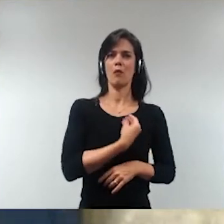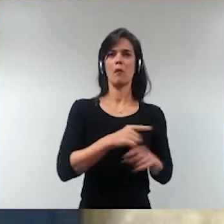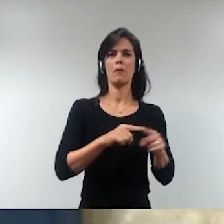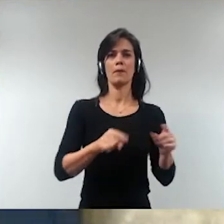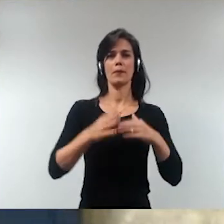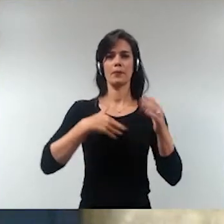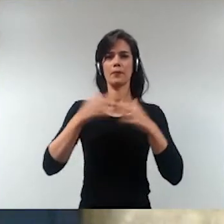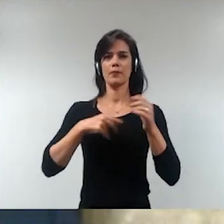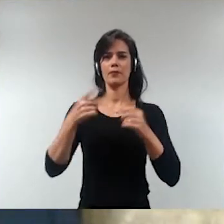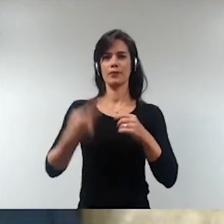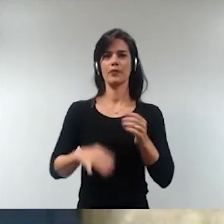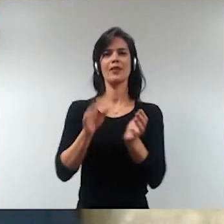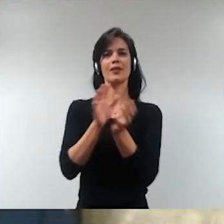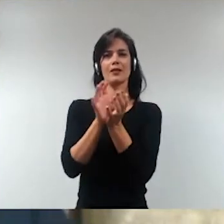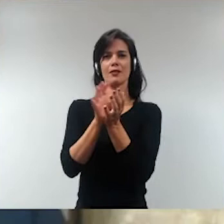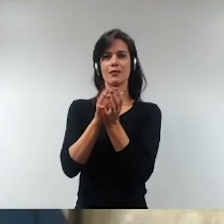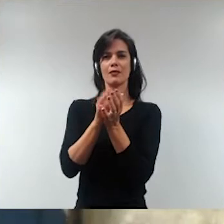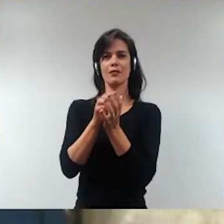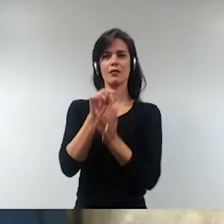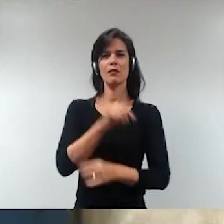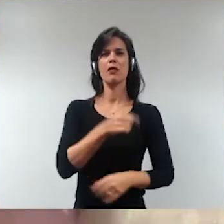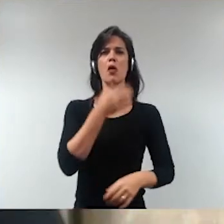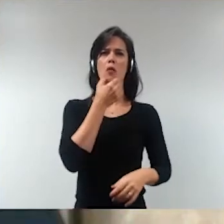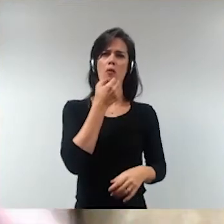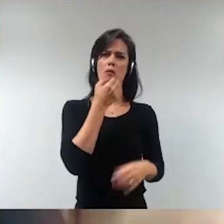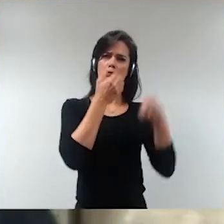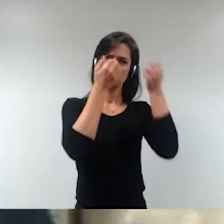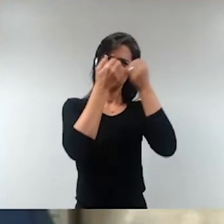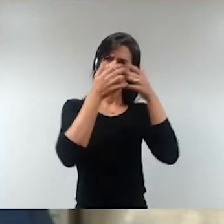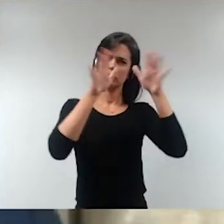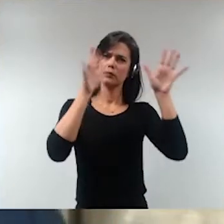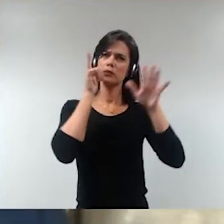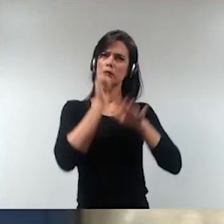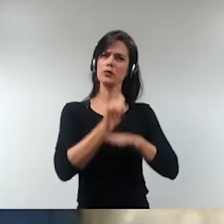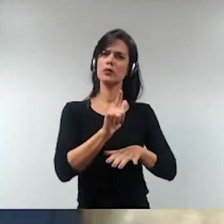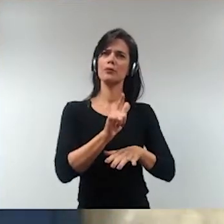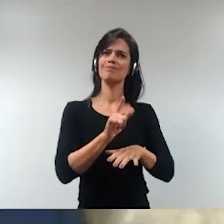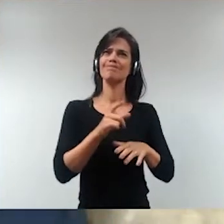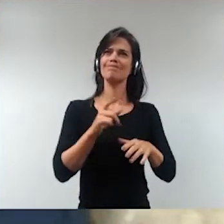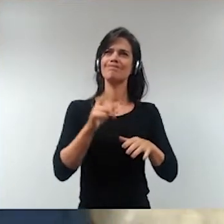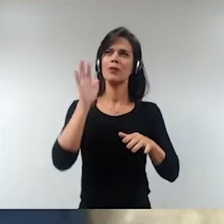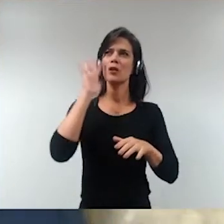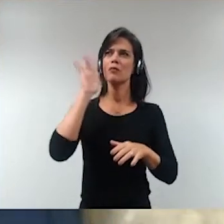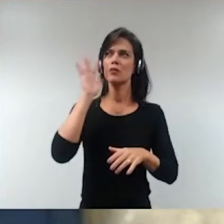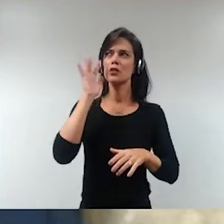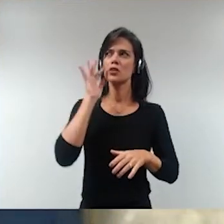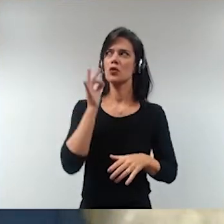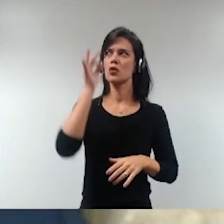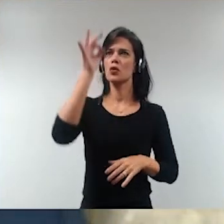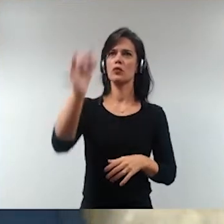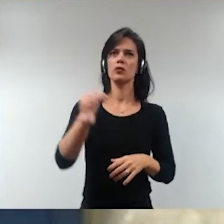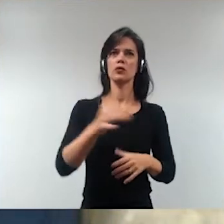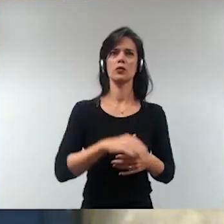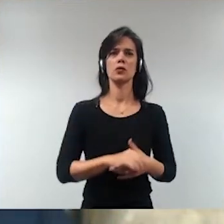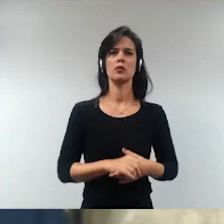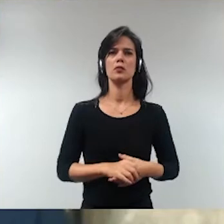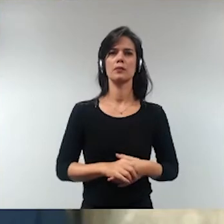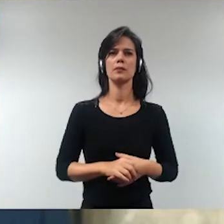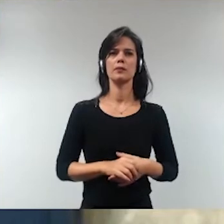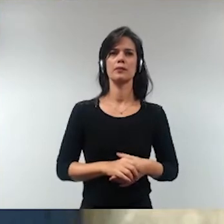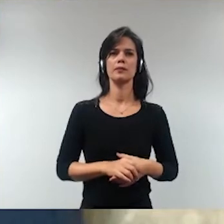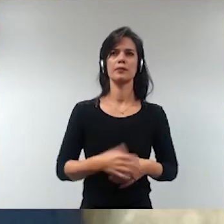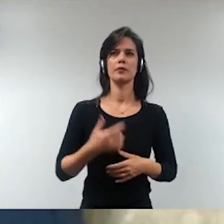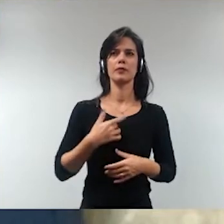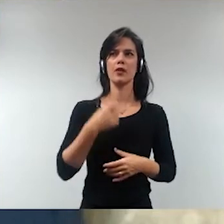mente muito, muito aberta, é uma das poucas pessoas que eu posso dizer que consegue meio que prever o futuro, é uma das suas características. E ele falou